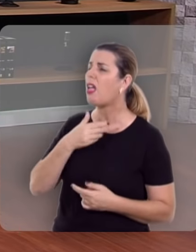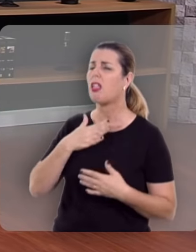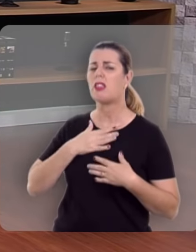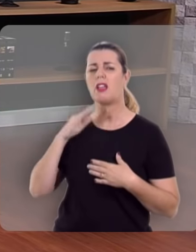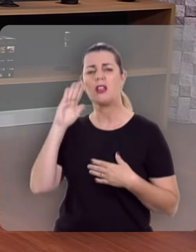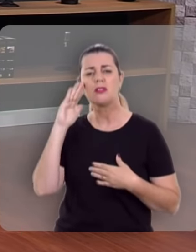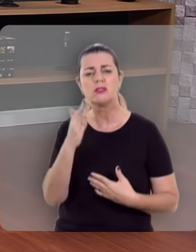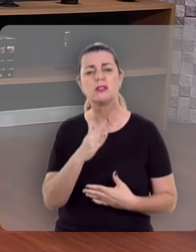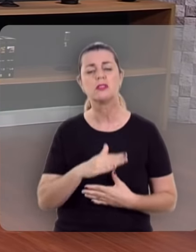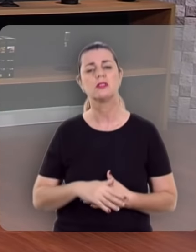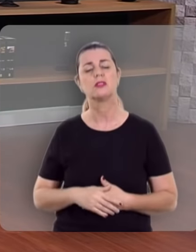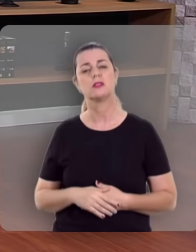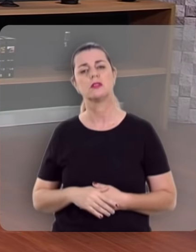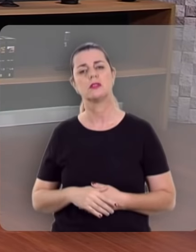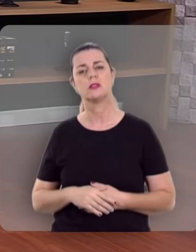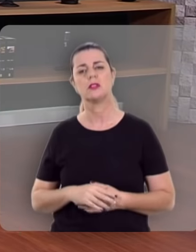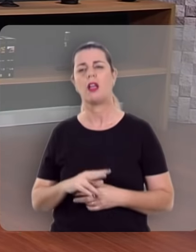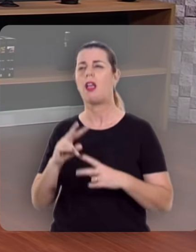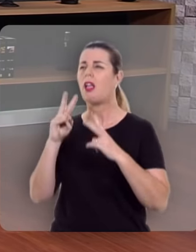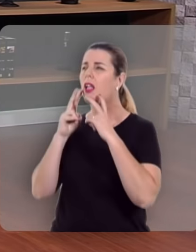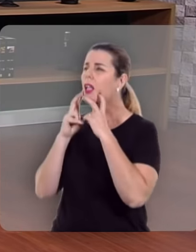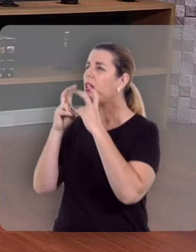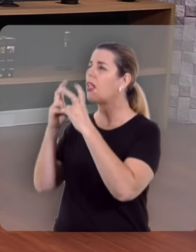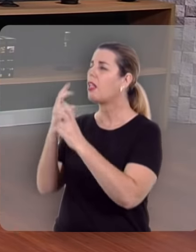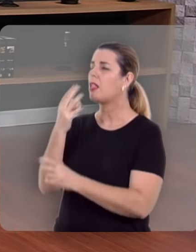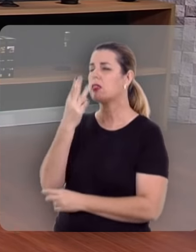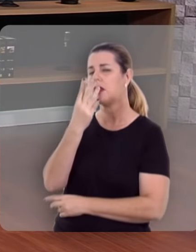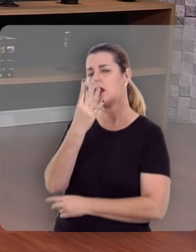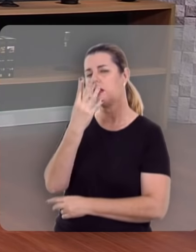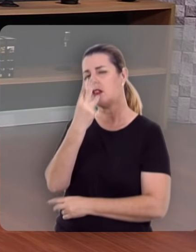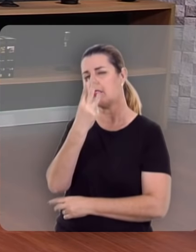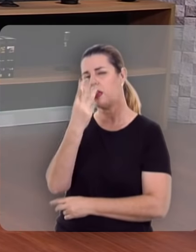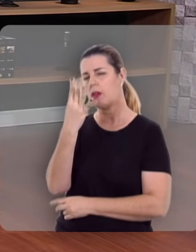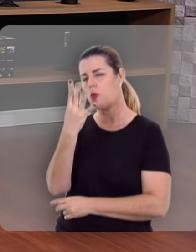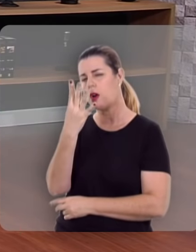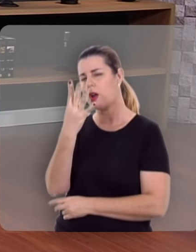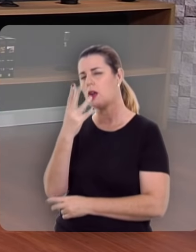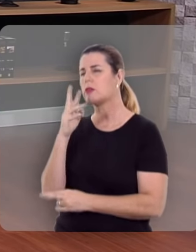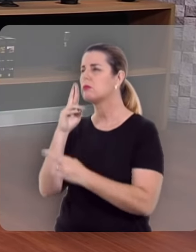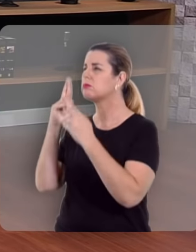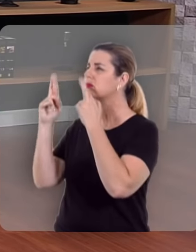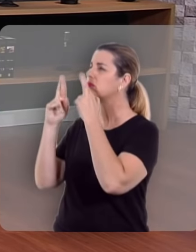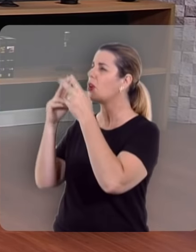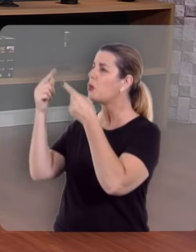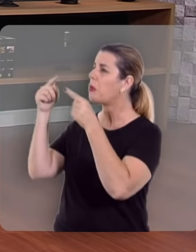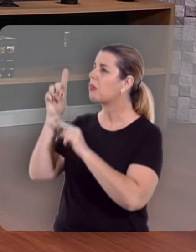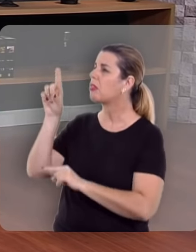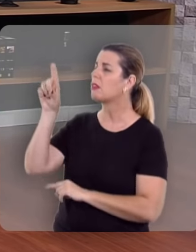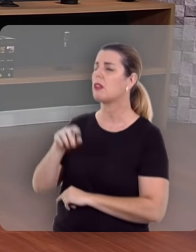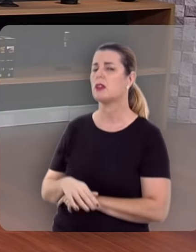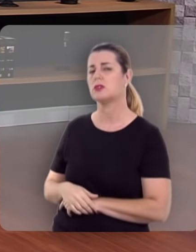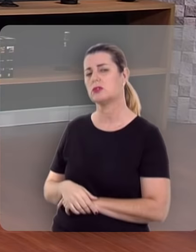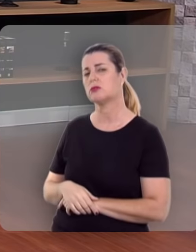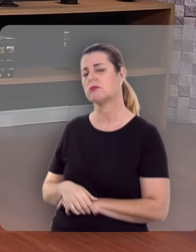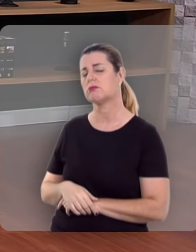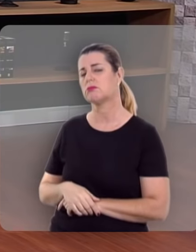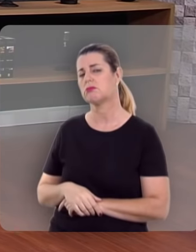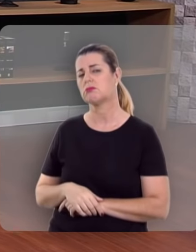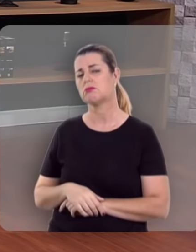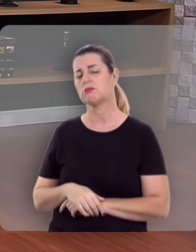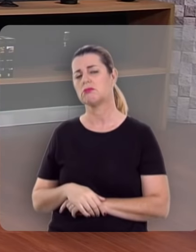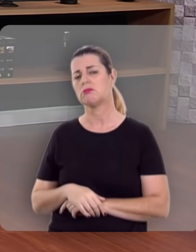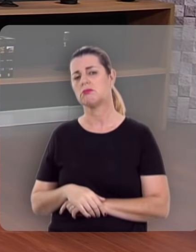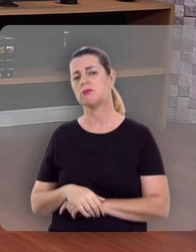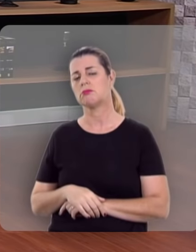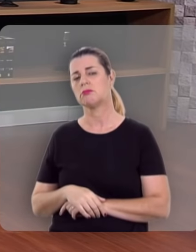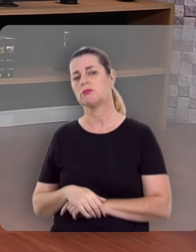não cessa? Por que eu não morri no ventre da minha mãe? Por que eu não morri ao nascer? Por que